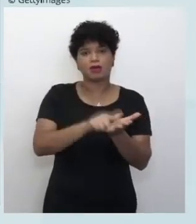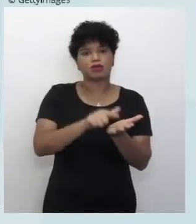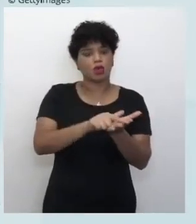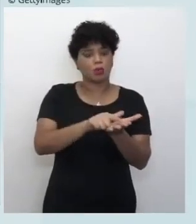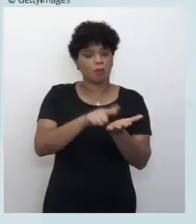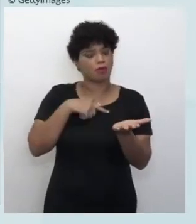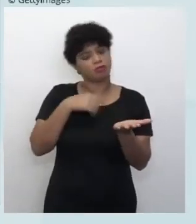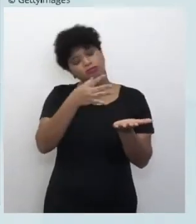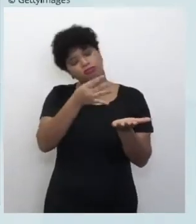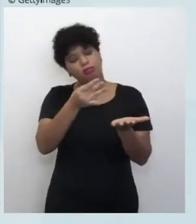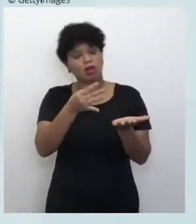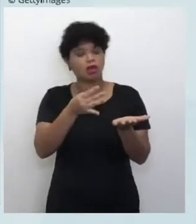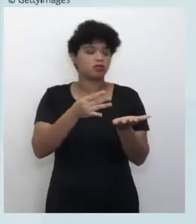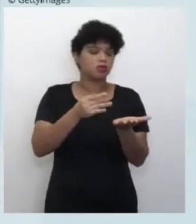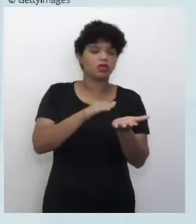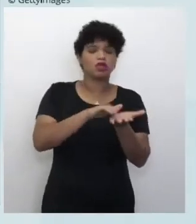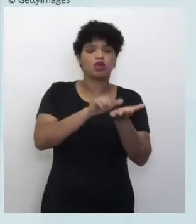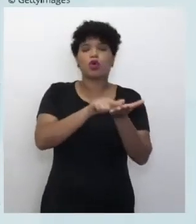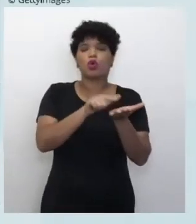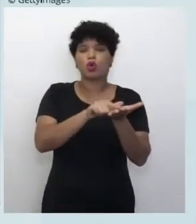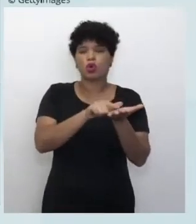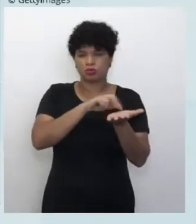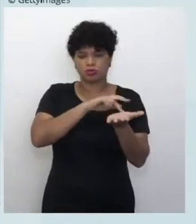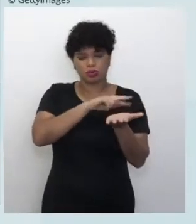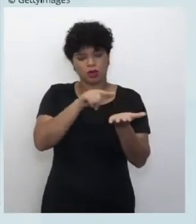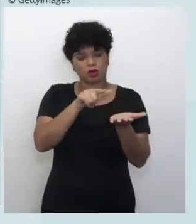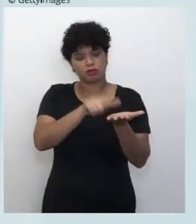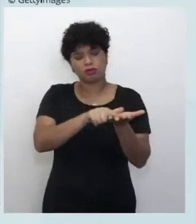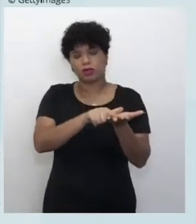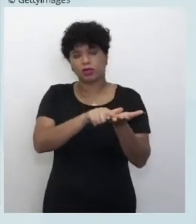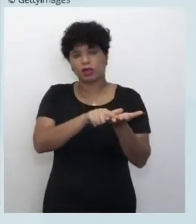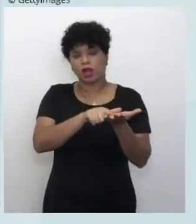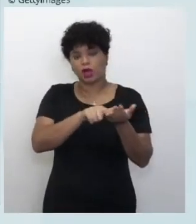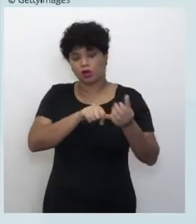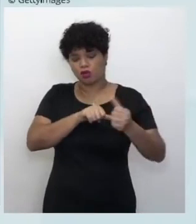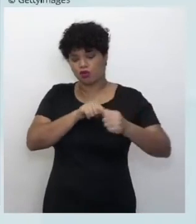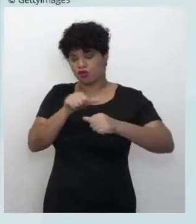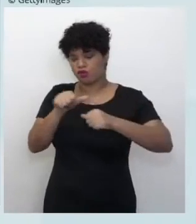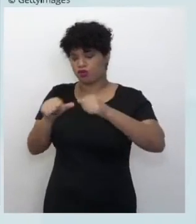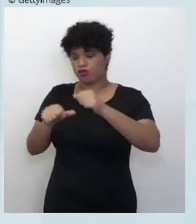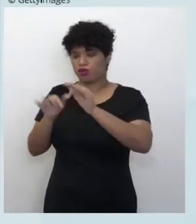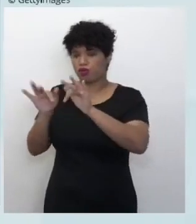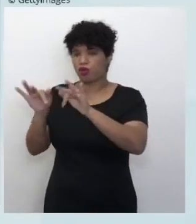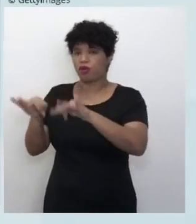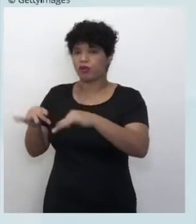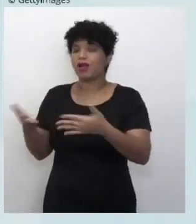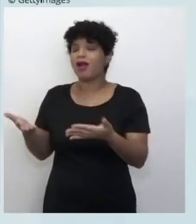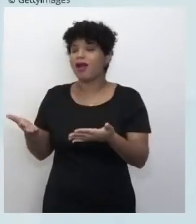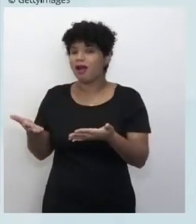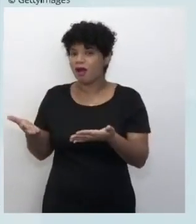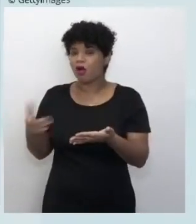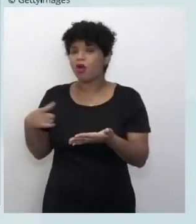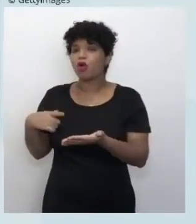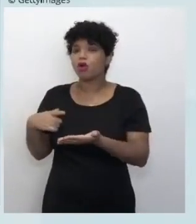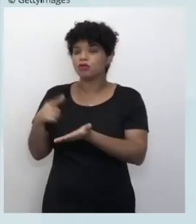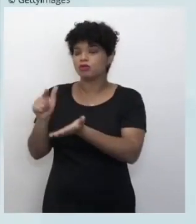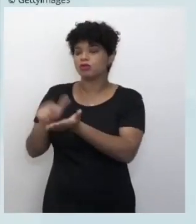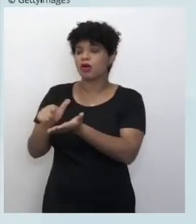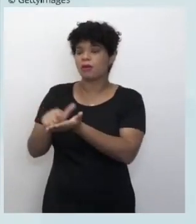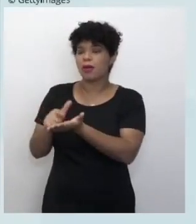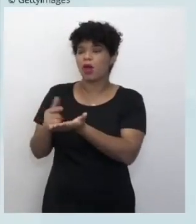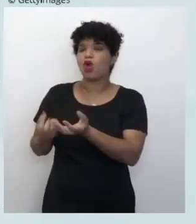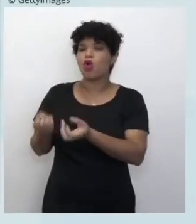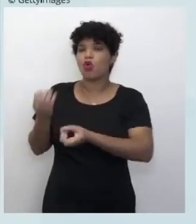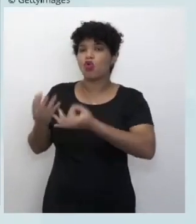certa, ou tem uma certa composição, e quando ela passa para o estado final, que está ocorrendo uma transformação, né,